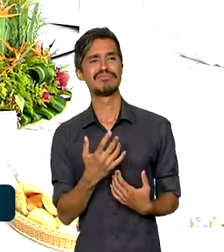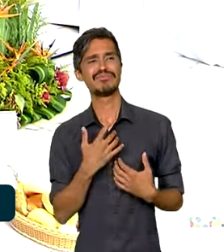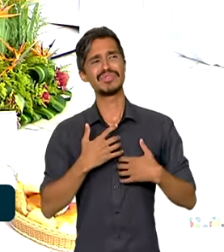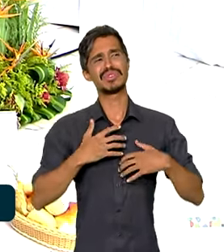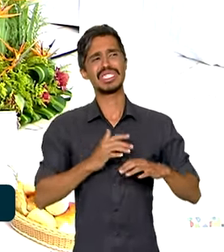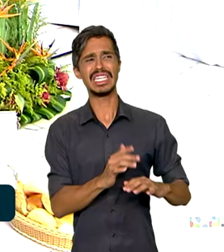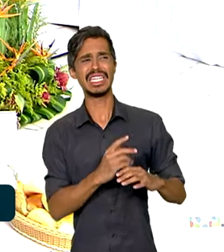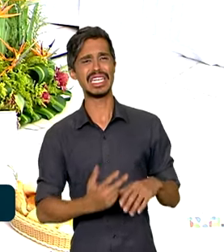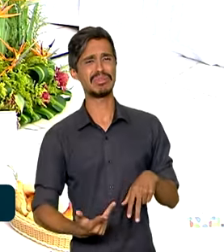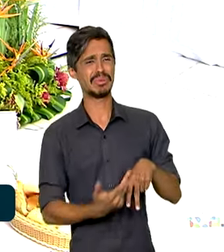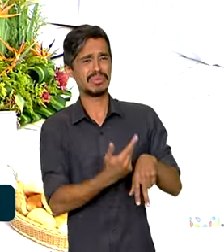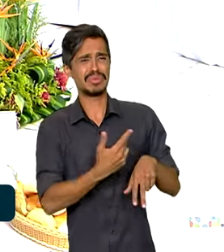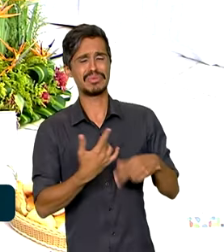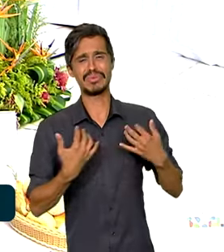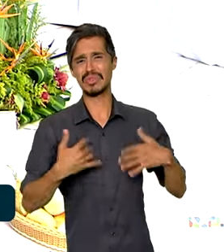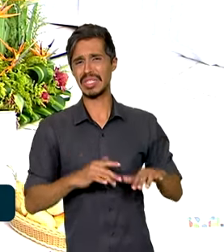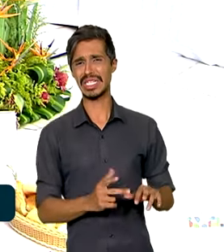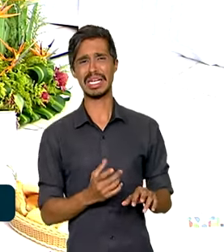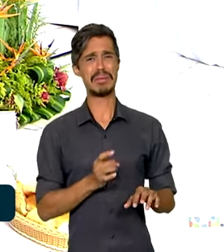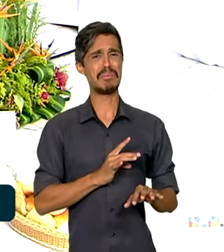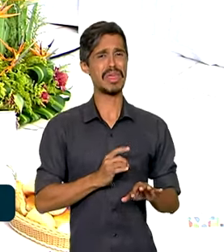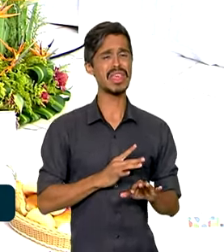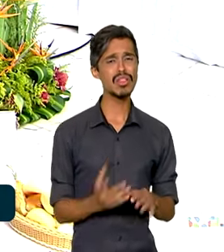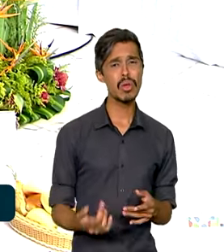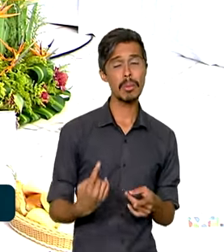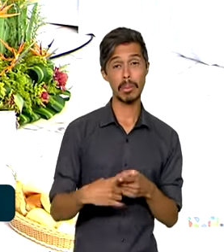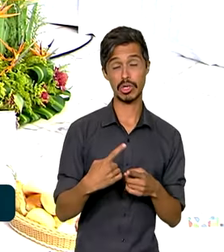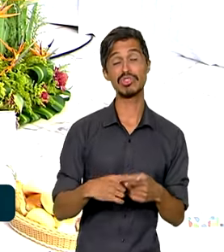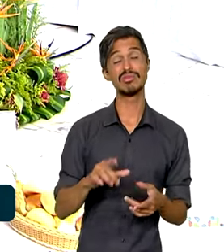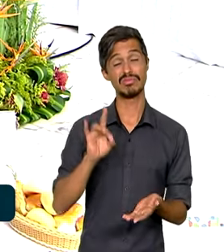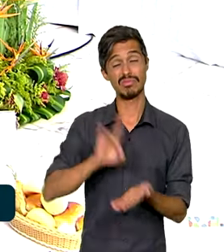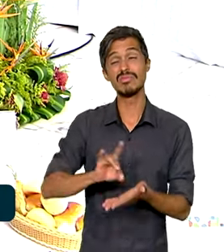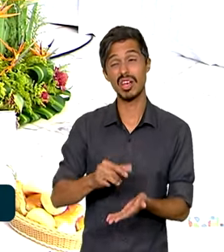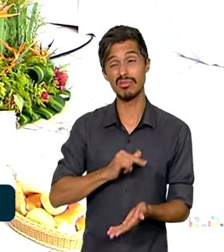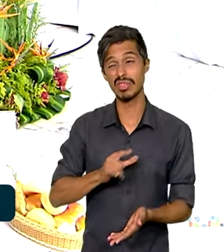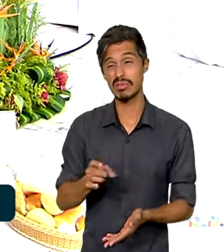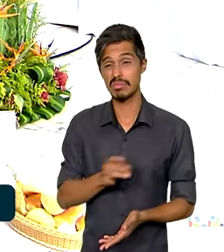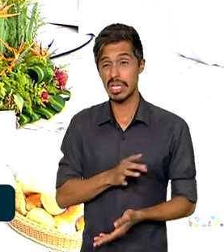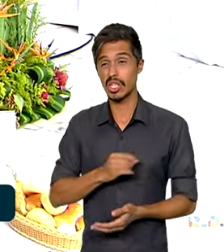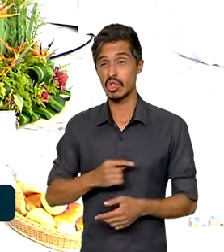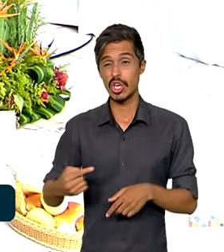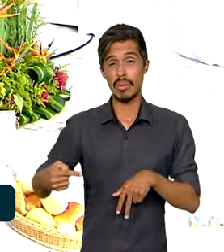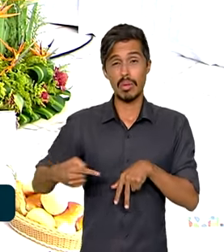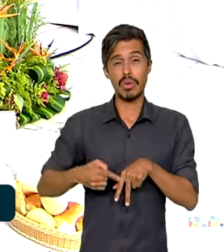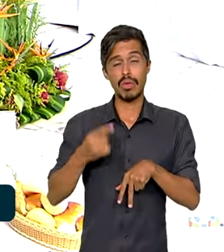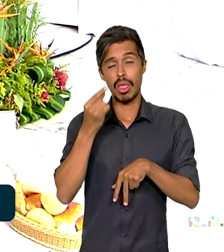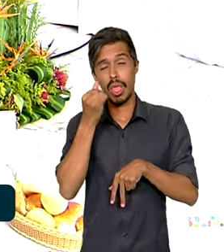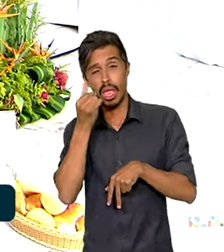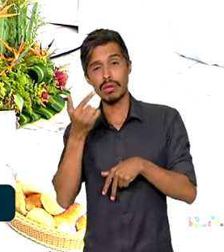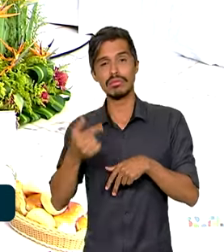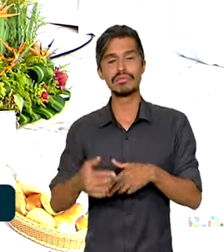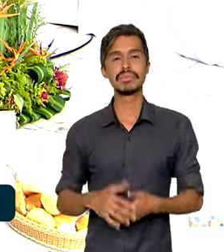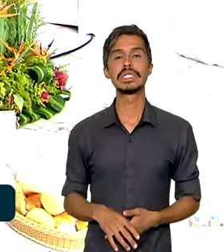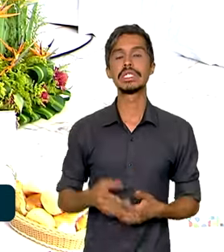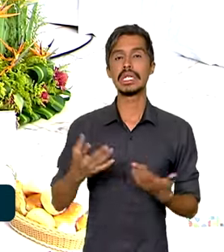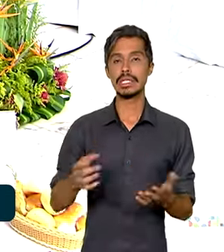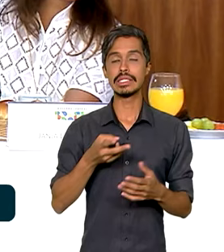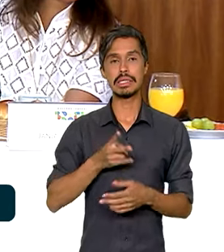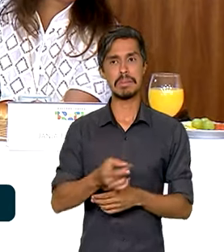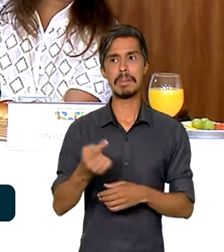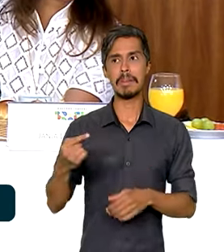cirurgia porque eu confesso a vocês Eu tinha medo de anestesia Eu sempre tive medo de